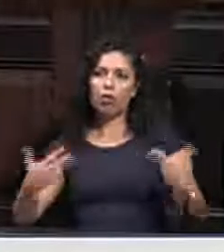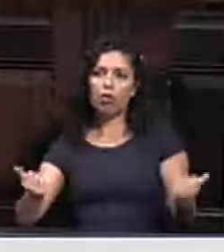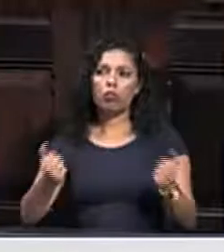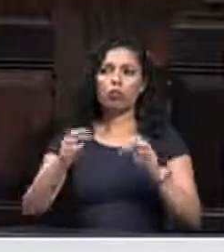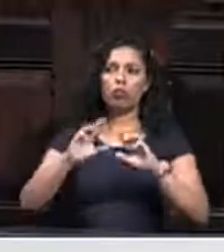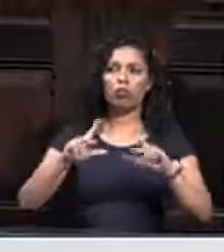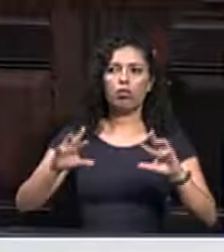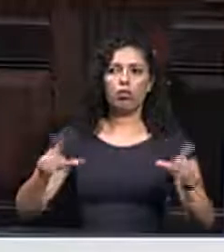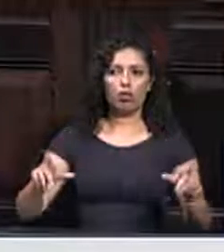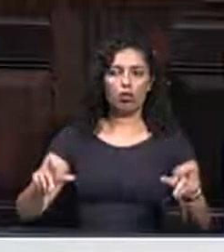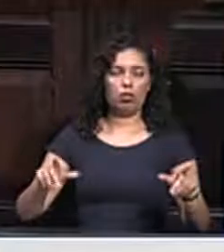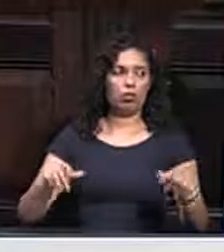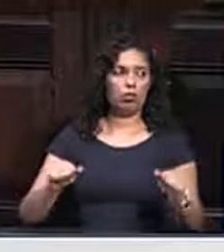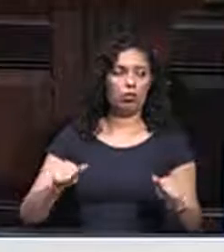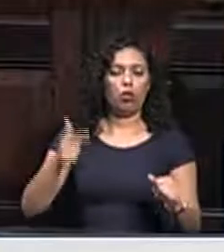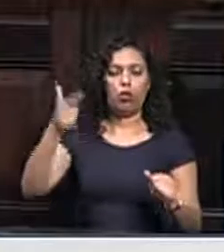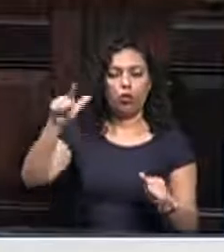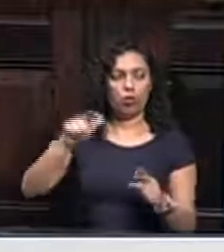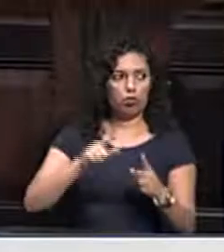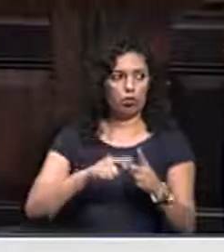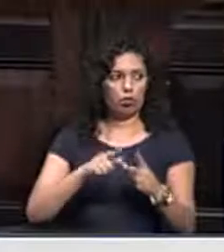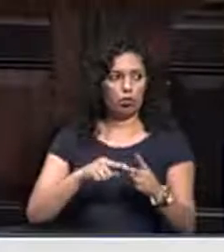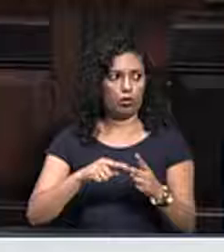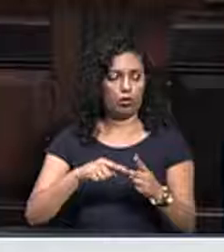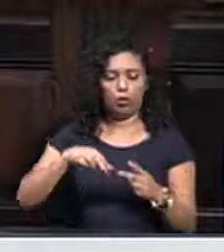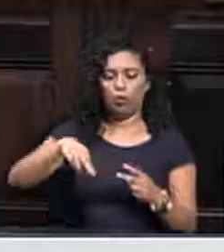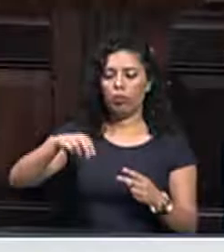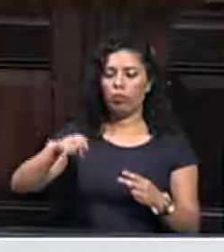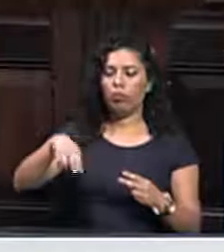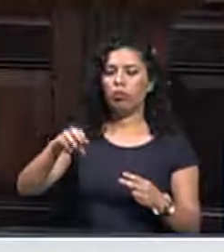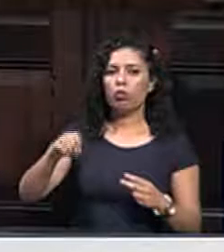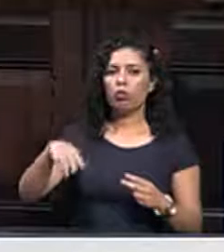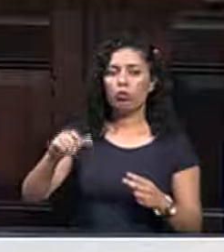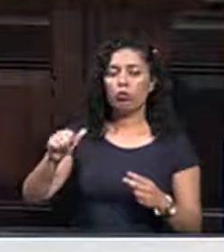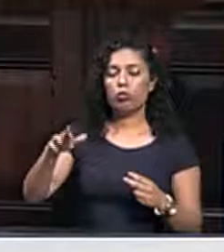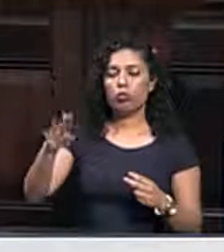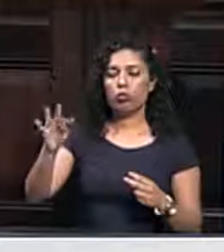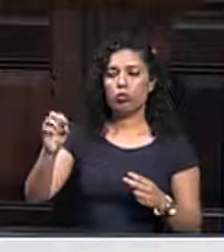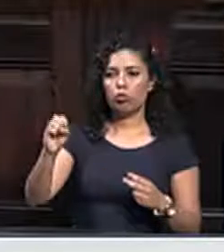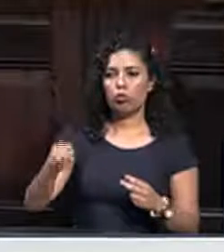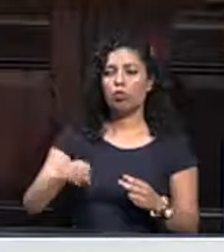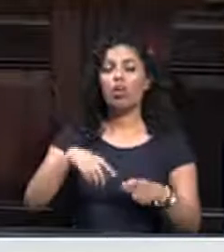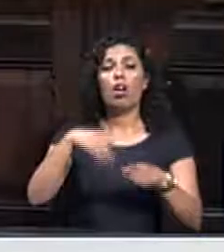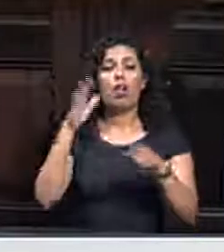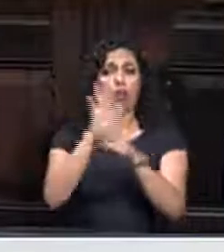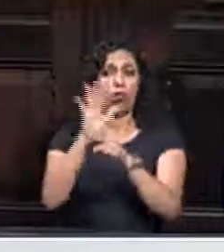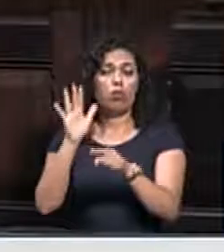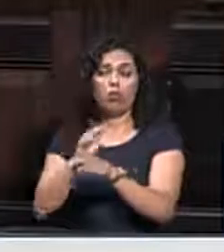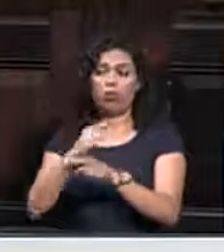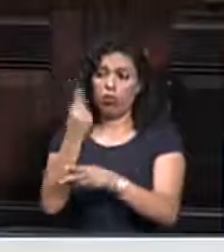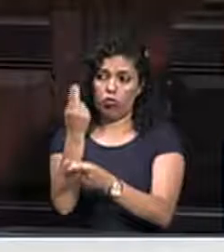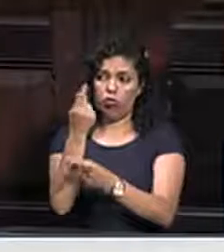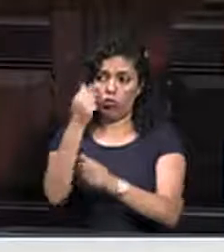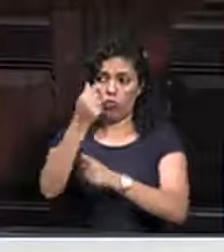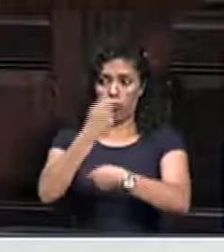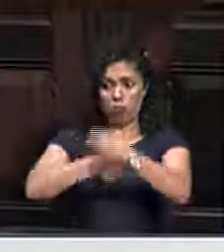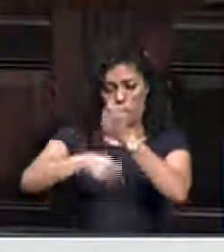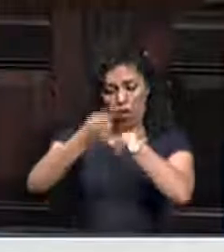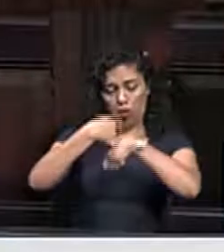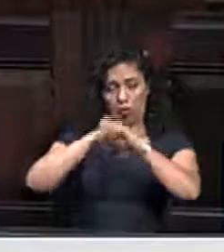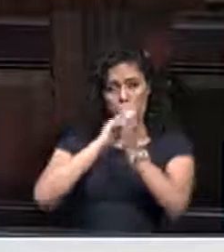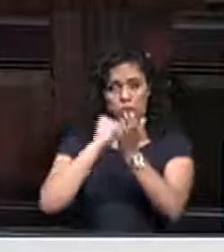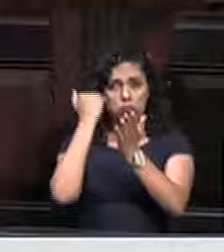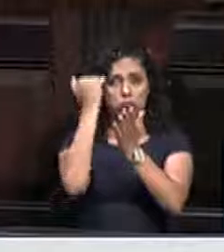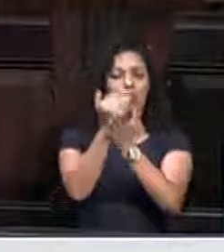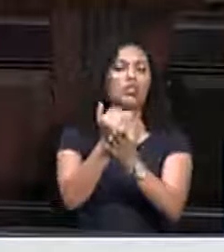dias. Outro ponto, a monocultura vai aumentar a rentabilidade dos proprietários rurais. Esse é um argumento tão